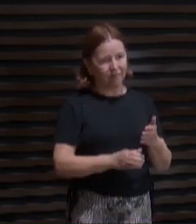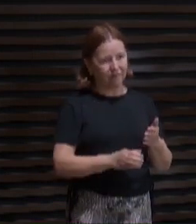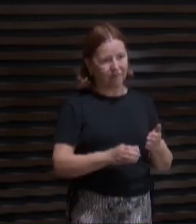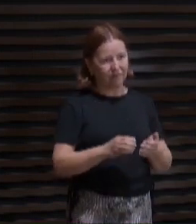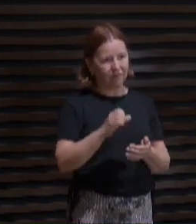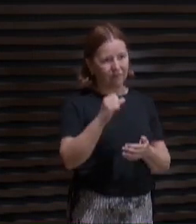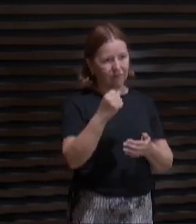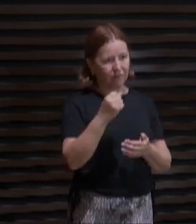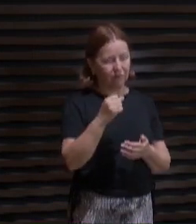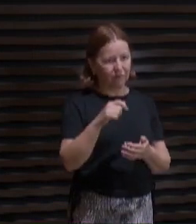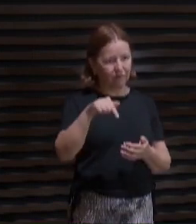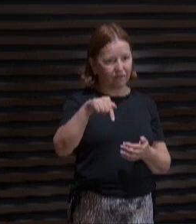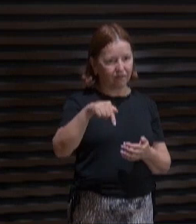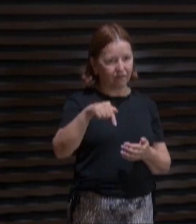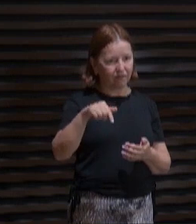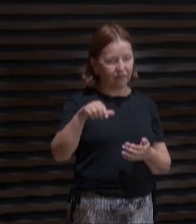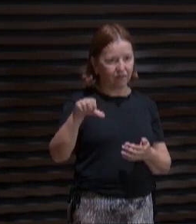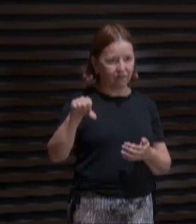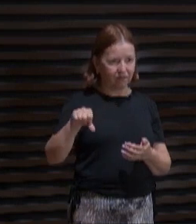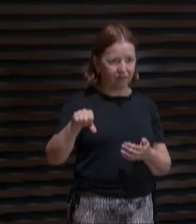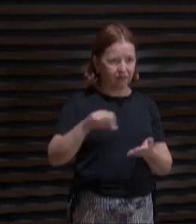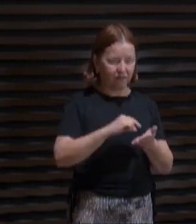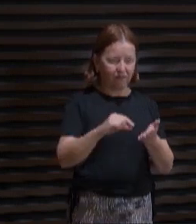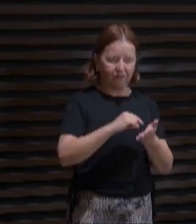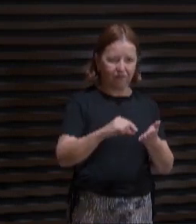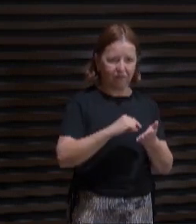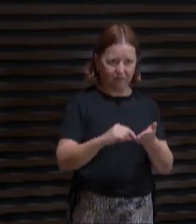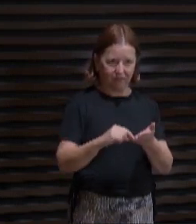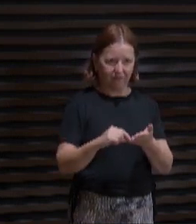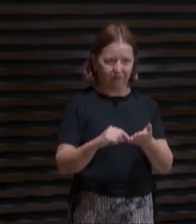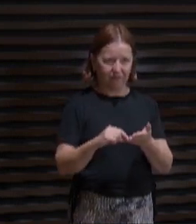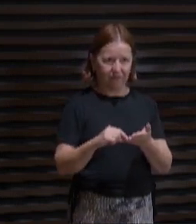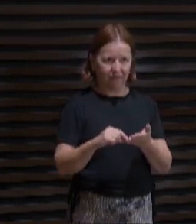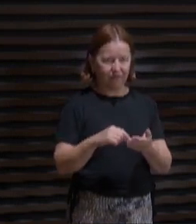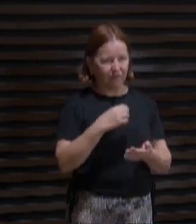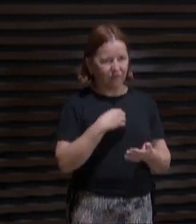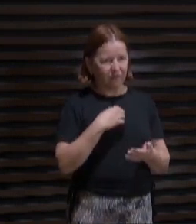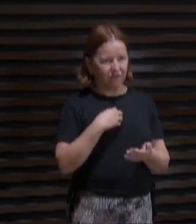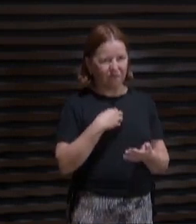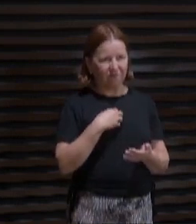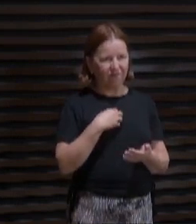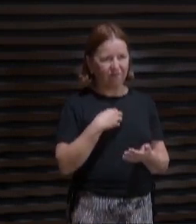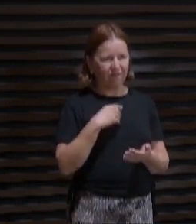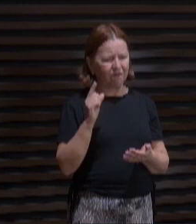879 versículos, de modo muito raso, muito leve,